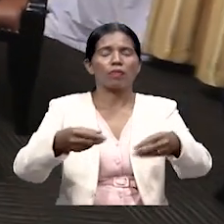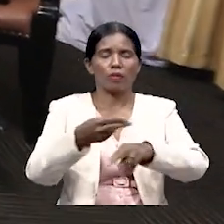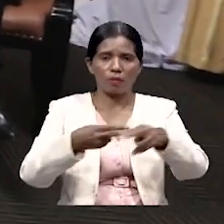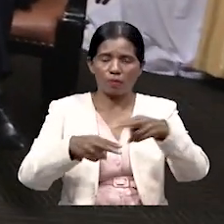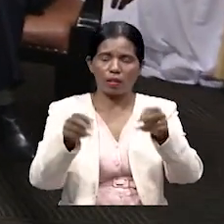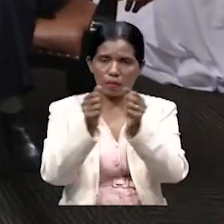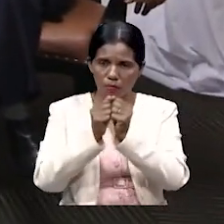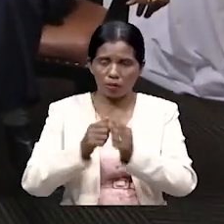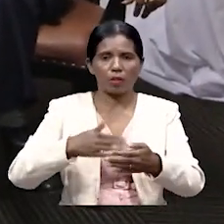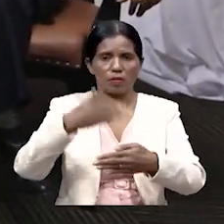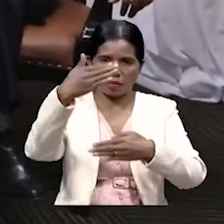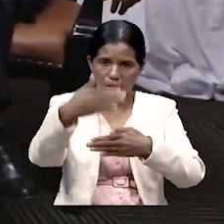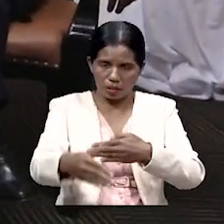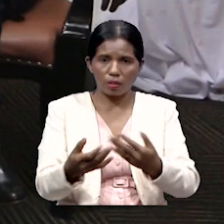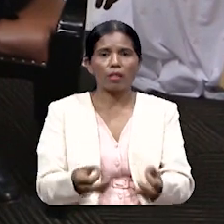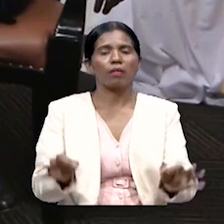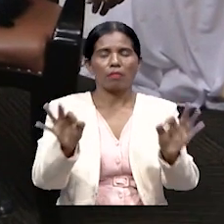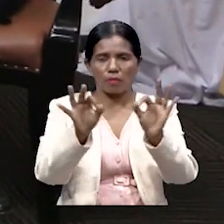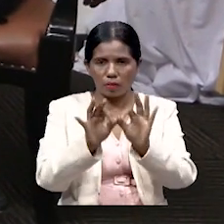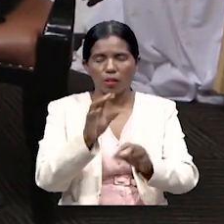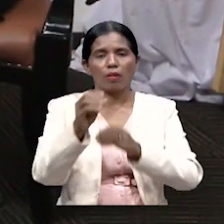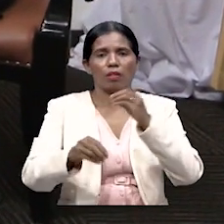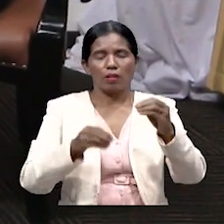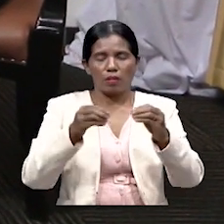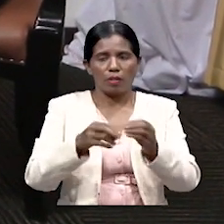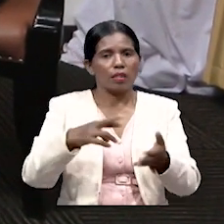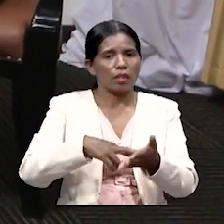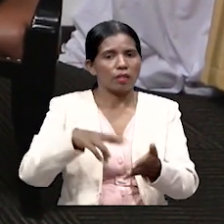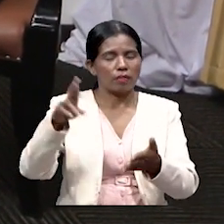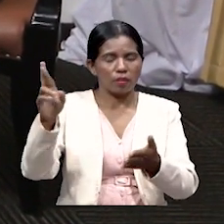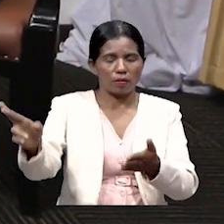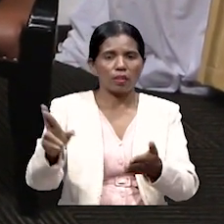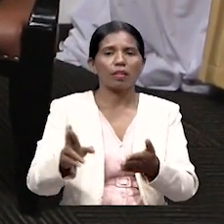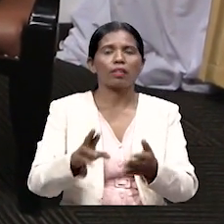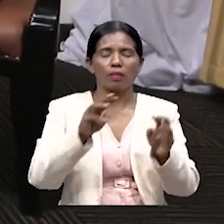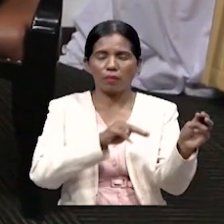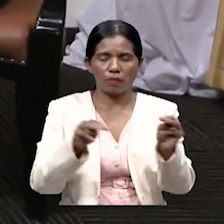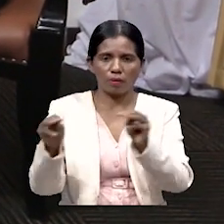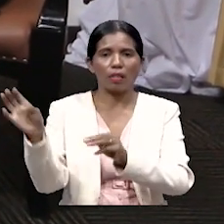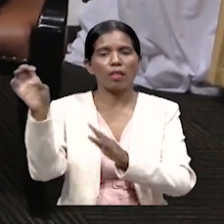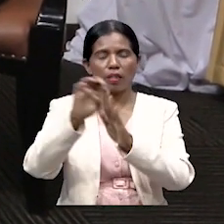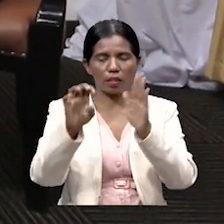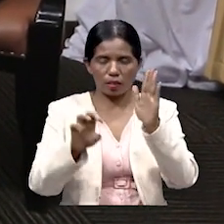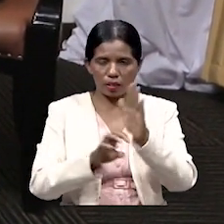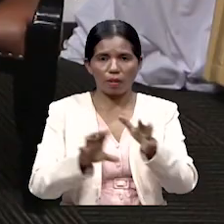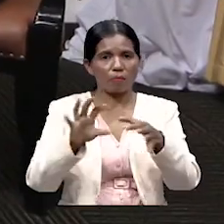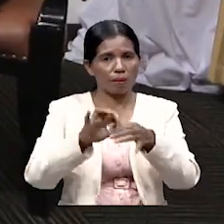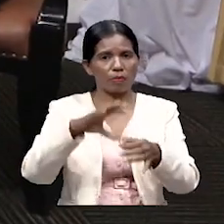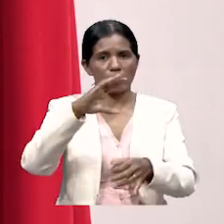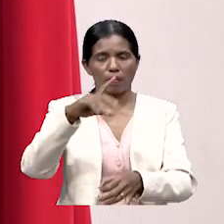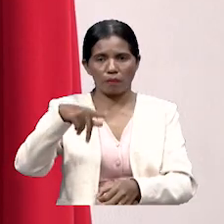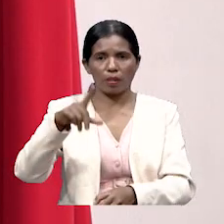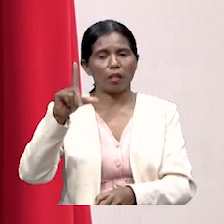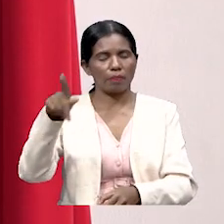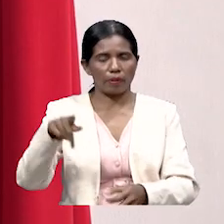ato ultrapassa, no importante liu, conaba ratificação ba acordo mobilidade Estado membro CPLP.